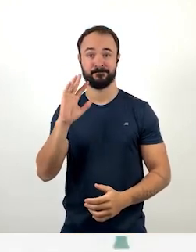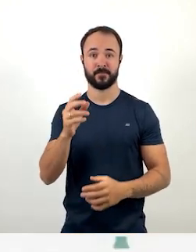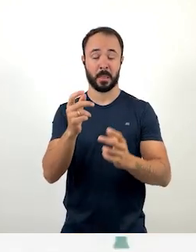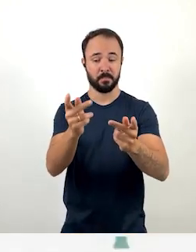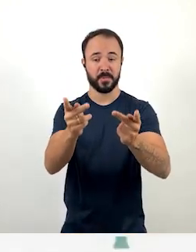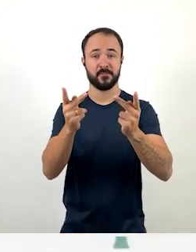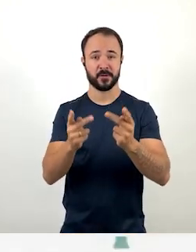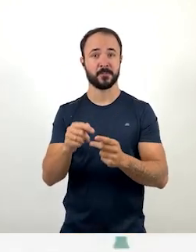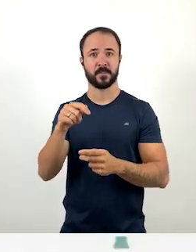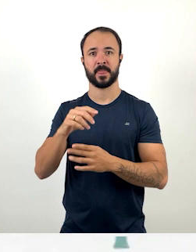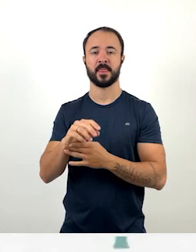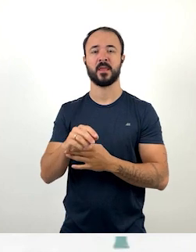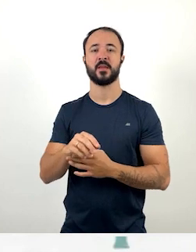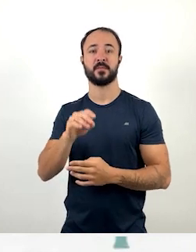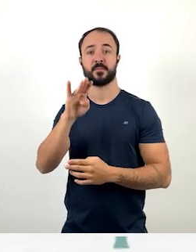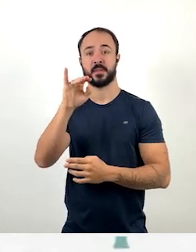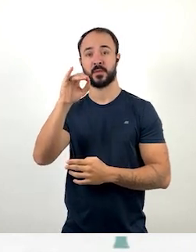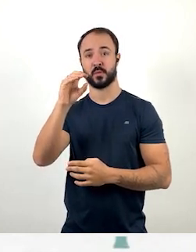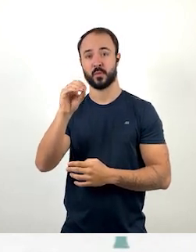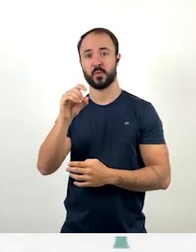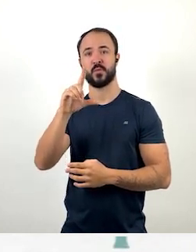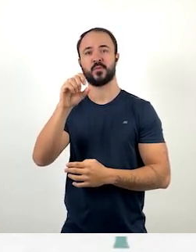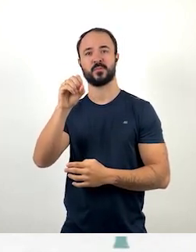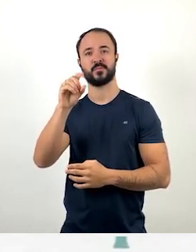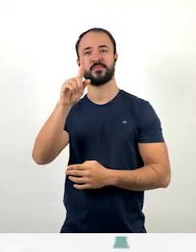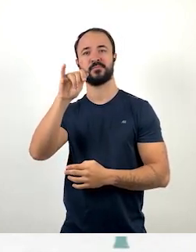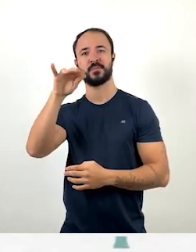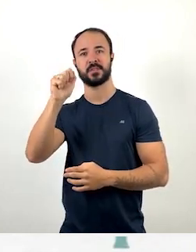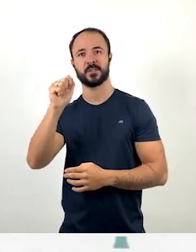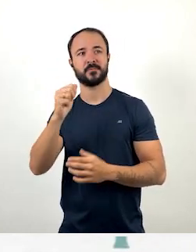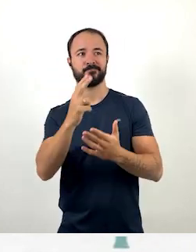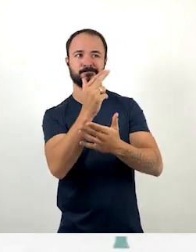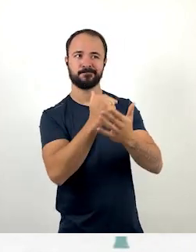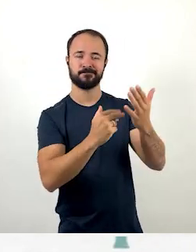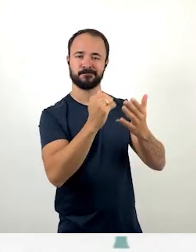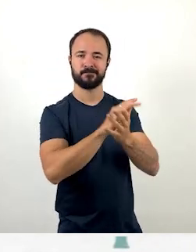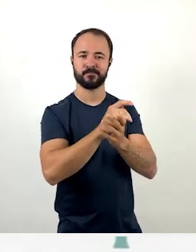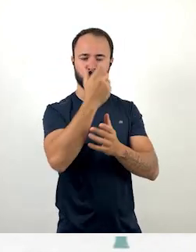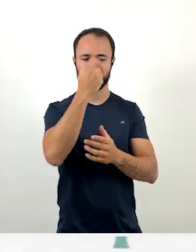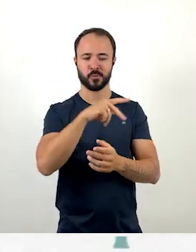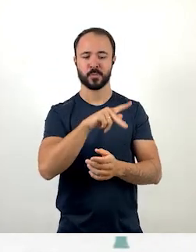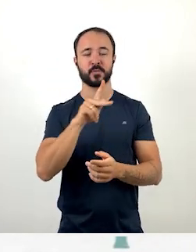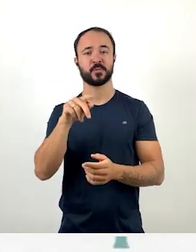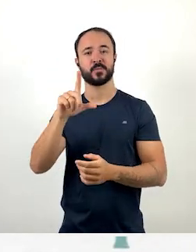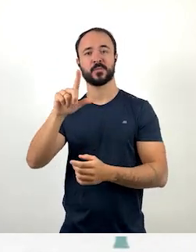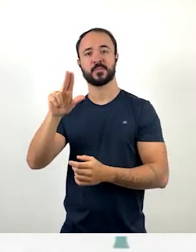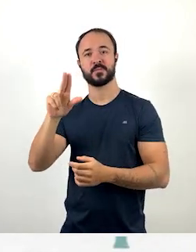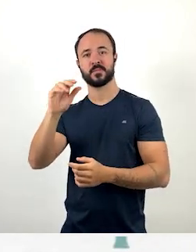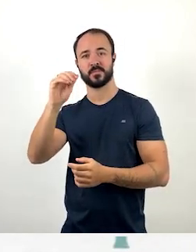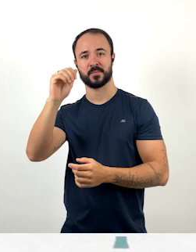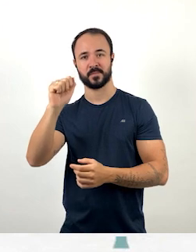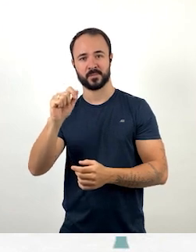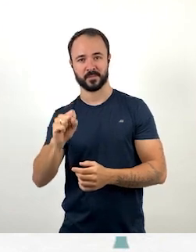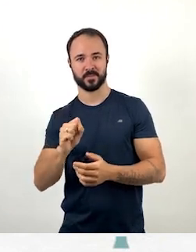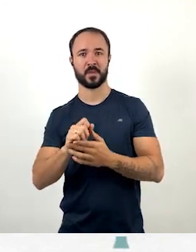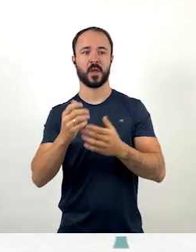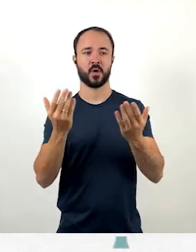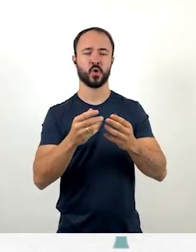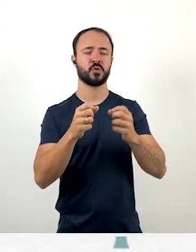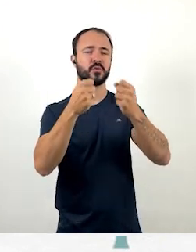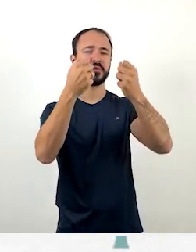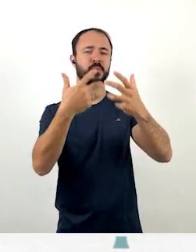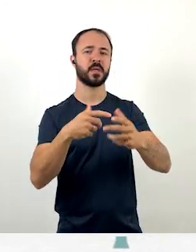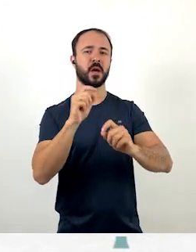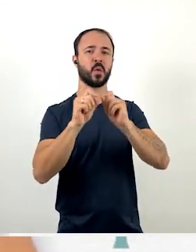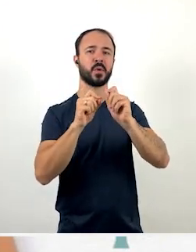Olá, bem-vindos ao Biologia Ilustrada. Eu sou o professor Lucas e hoje vamos falar de chuva